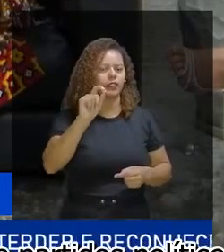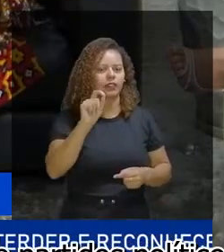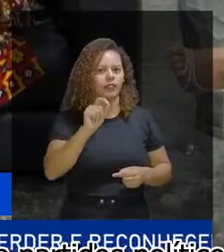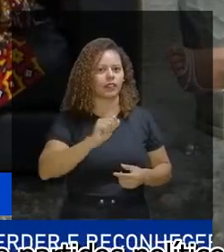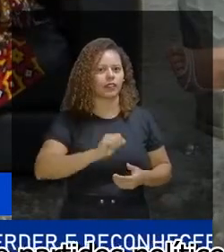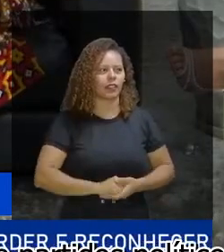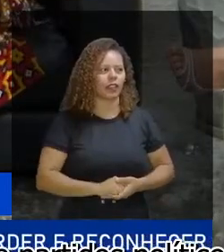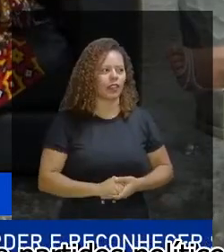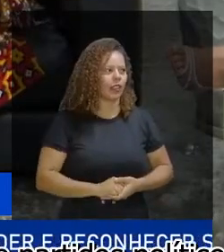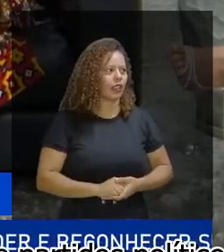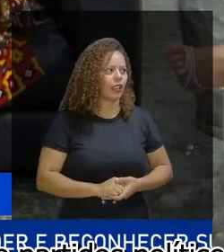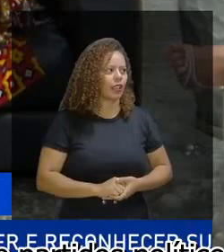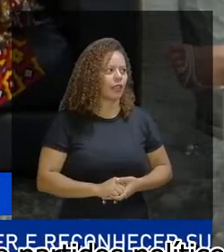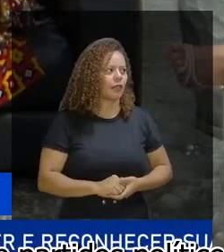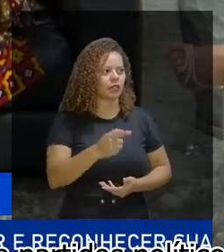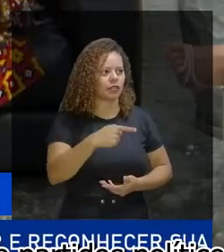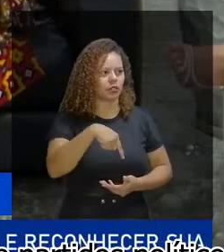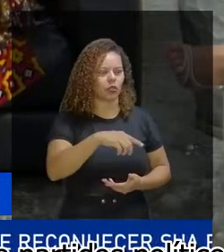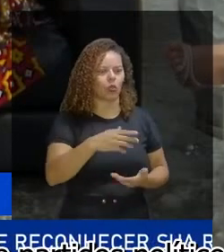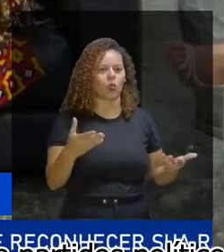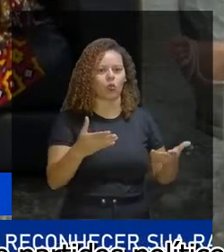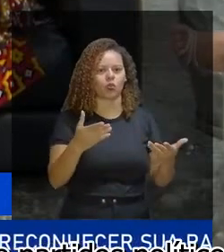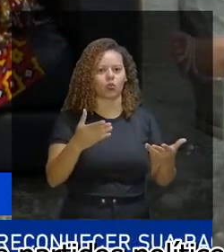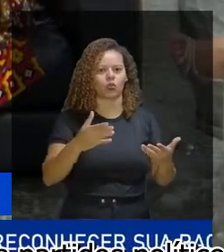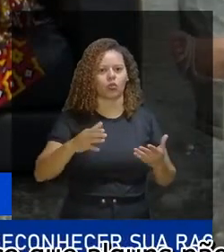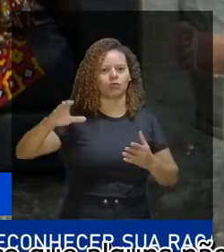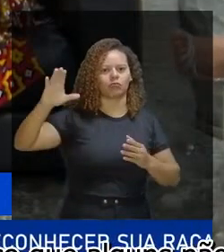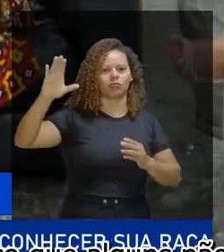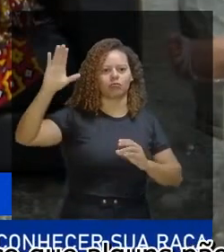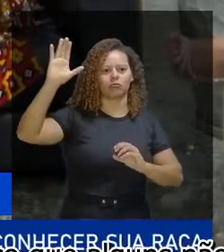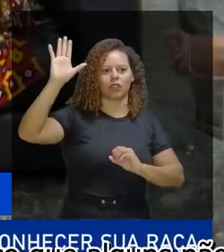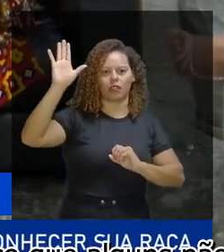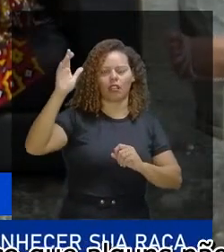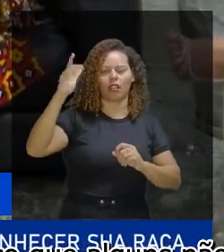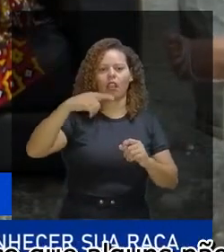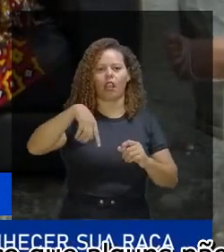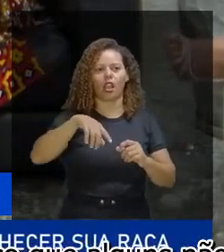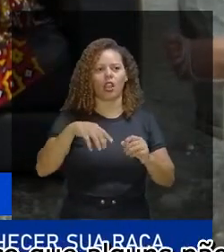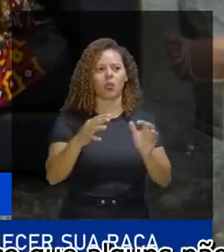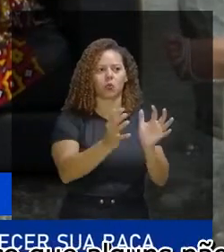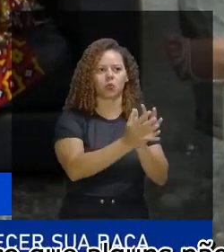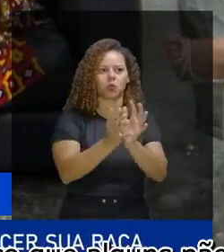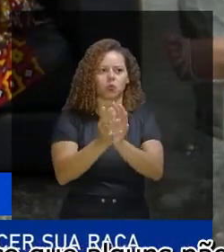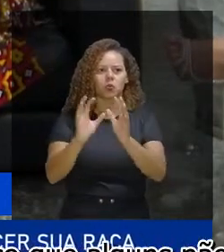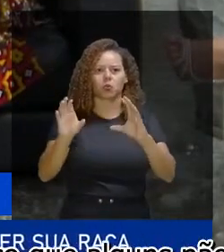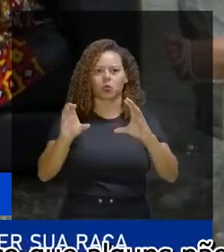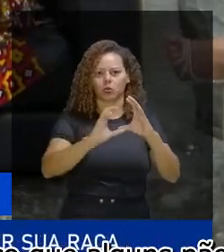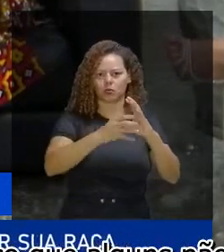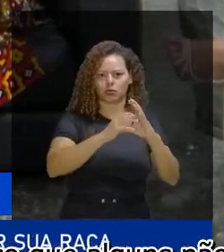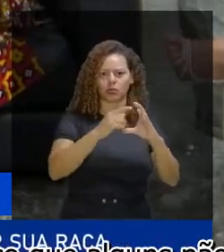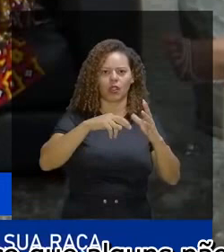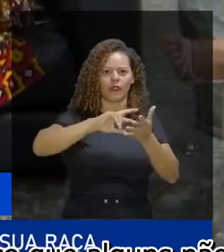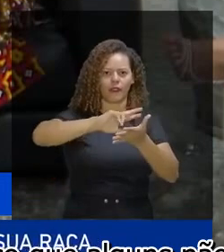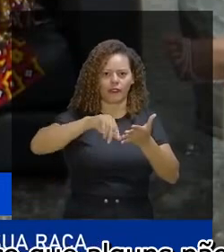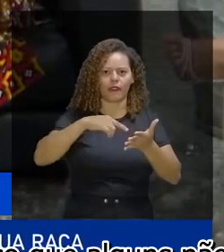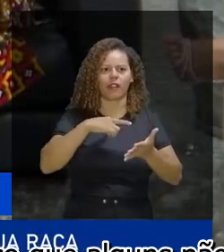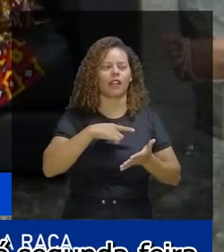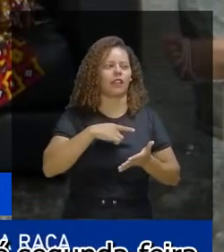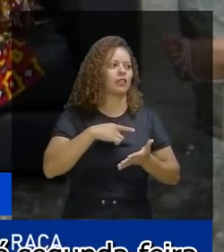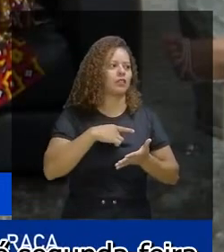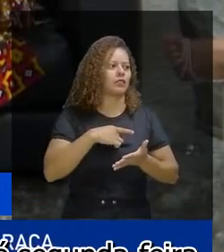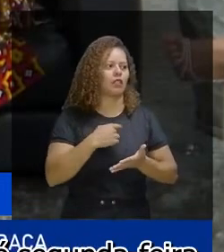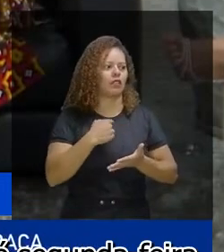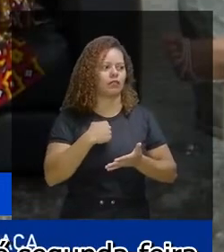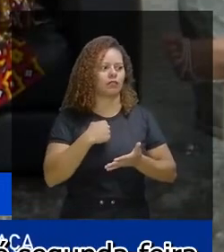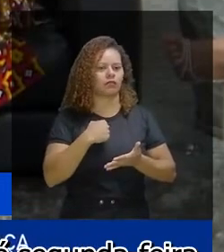assim a saudação, mas eu saúdo todos os candidatos, todos os representantes de partidos políticos que atenderam o nosso chamado e vieram,